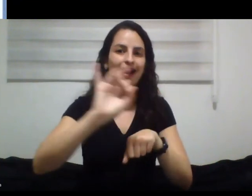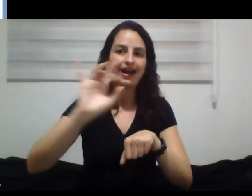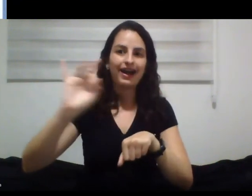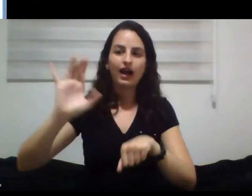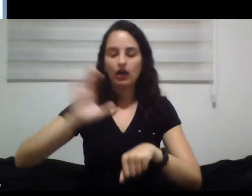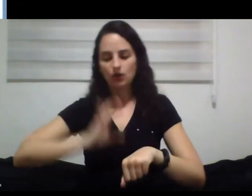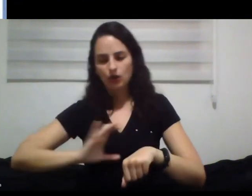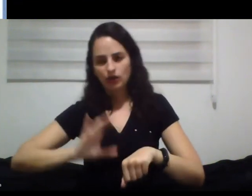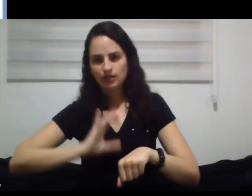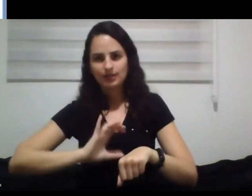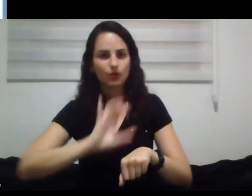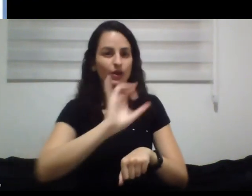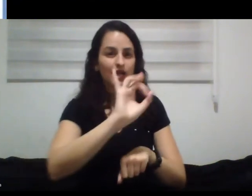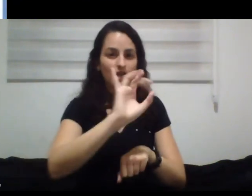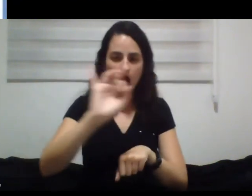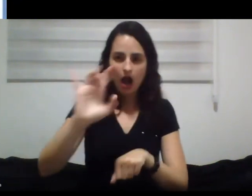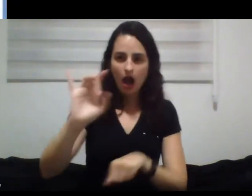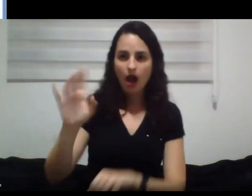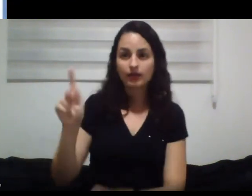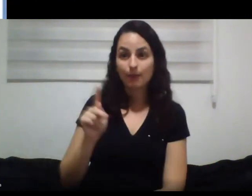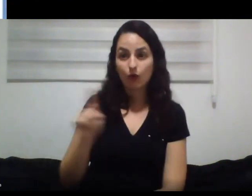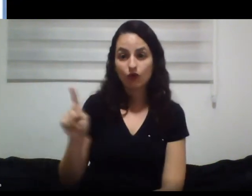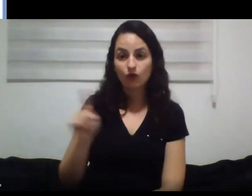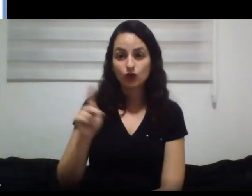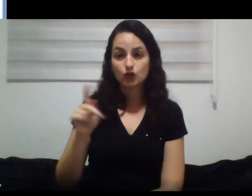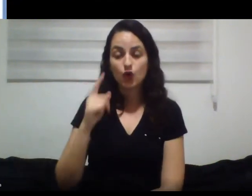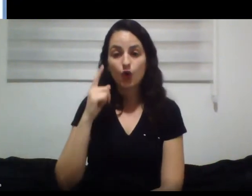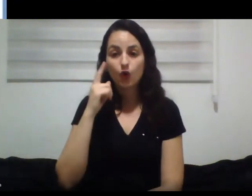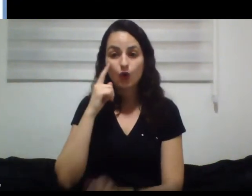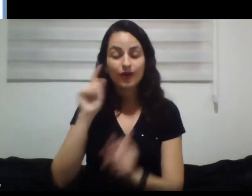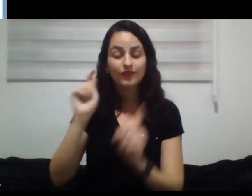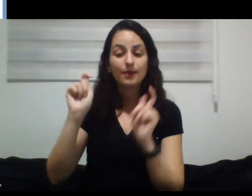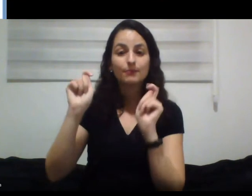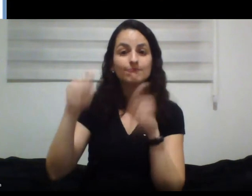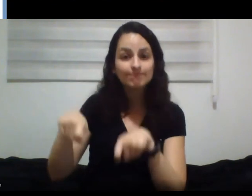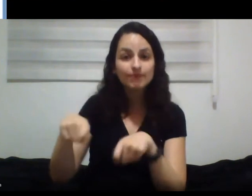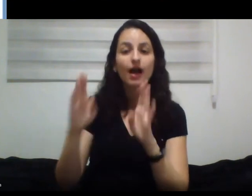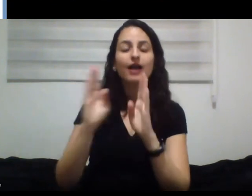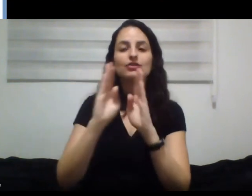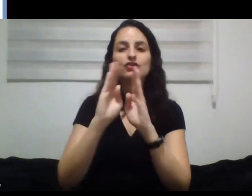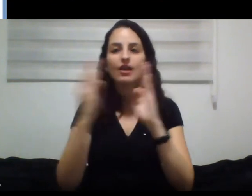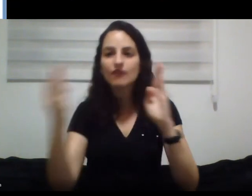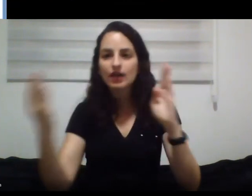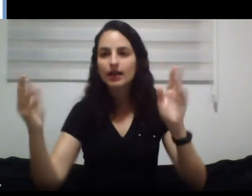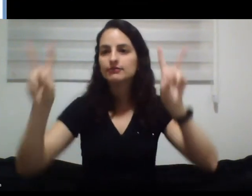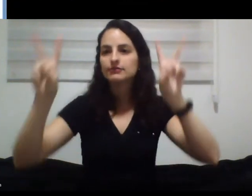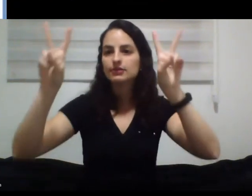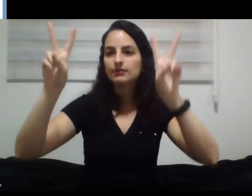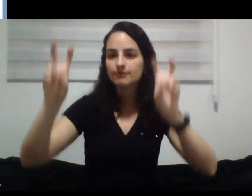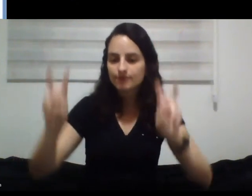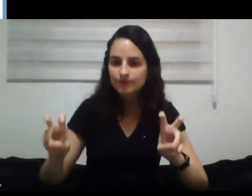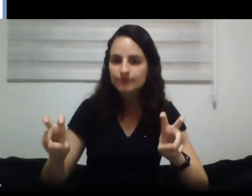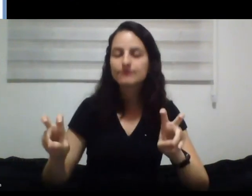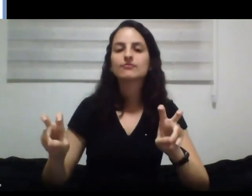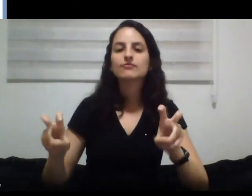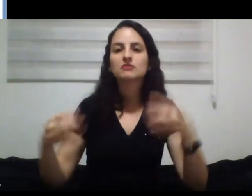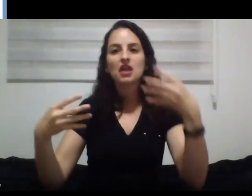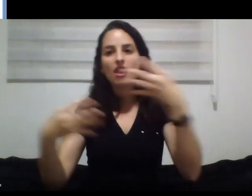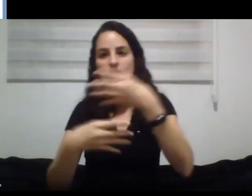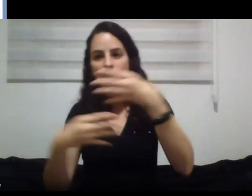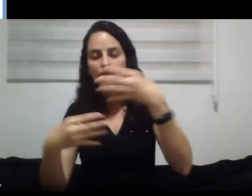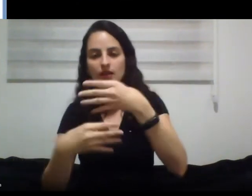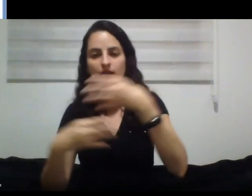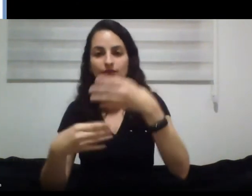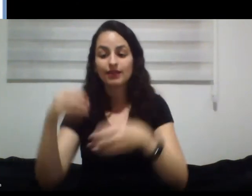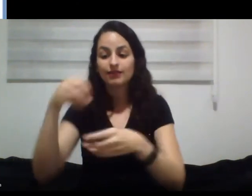nessas referências para os nossos estudantes. Porque não faz sentido, aí teve uma professora, que eu não estou lembrado o